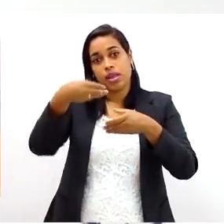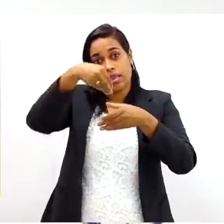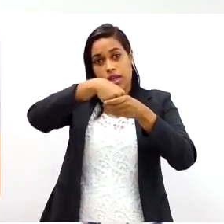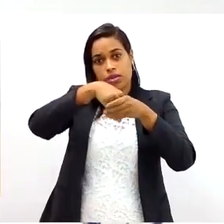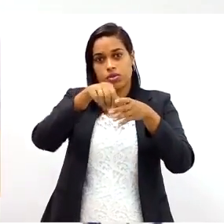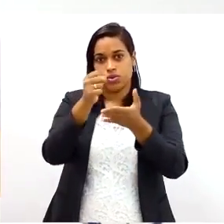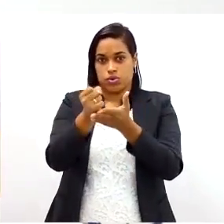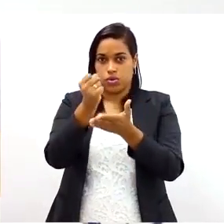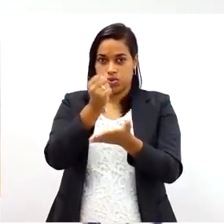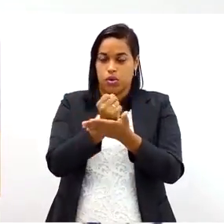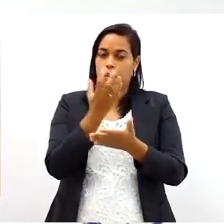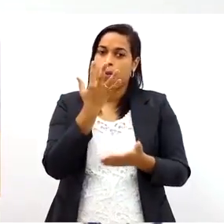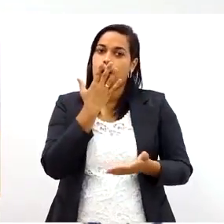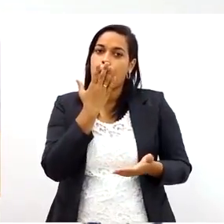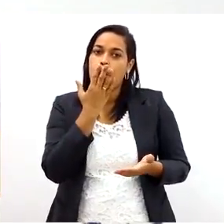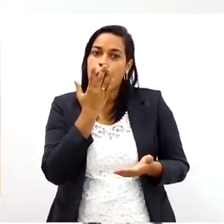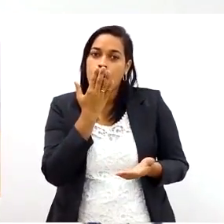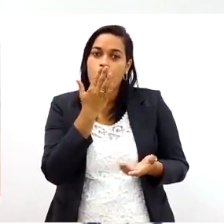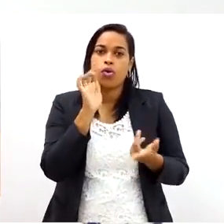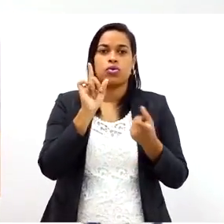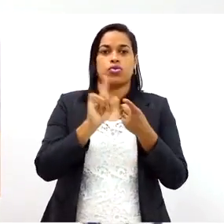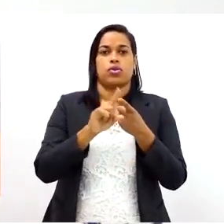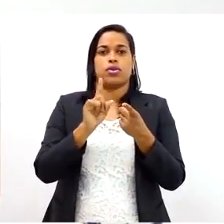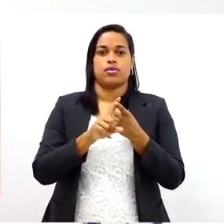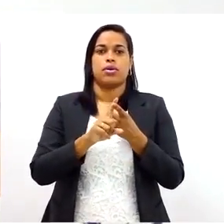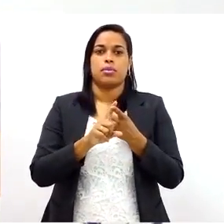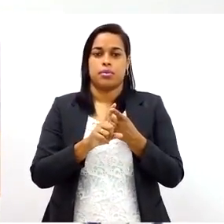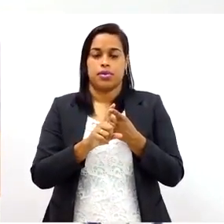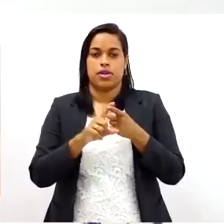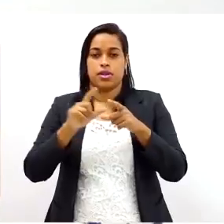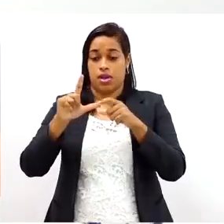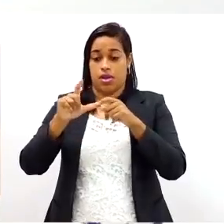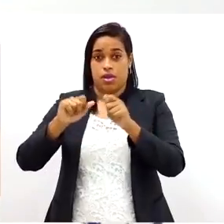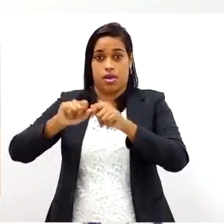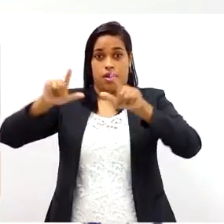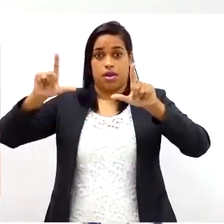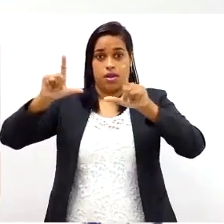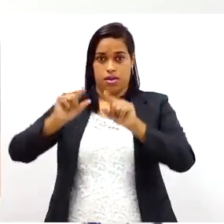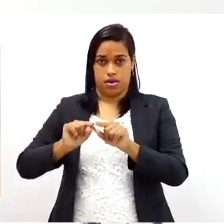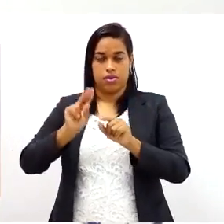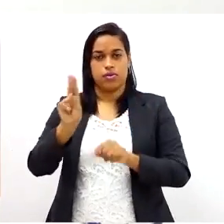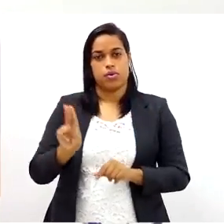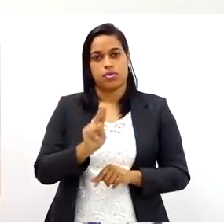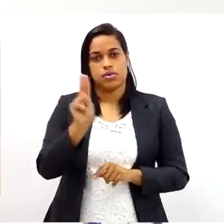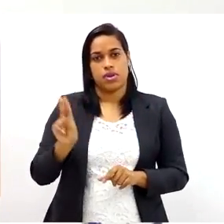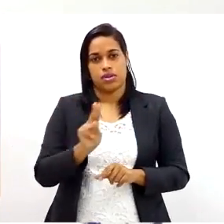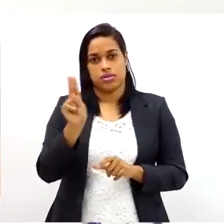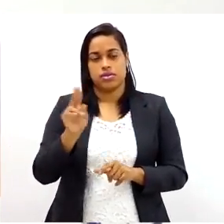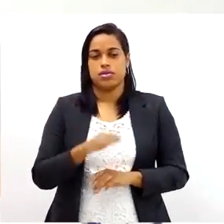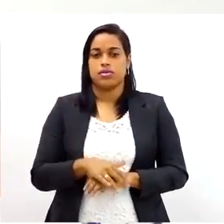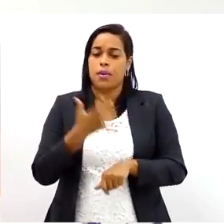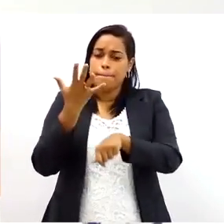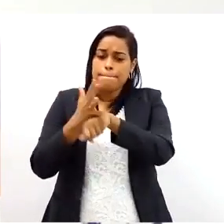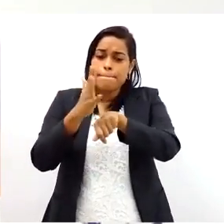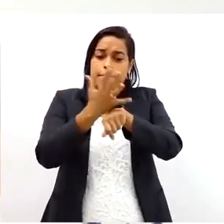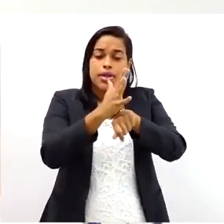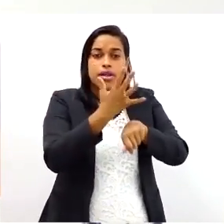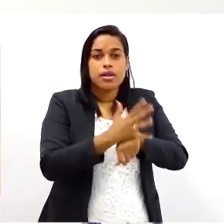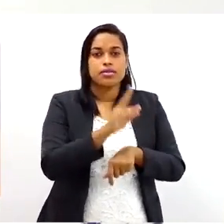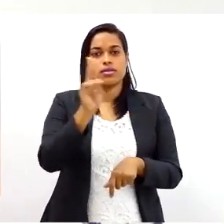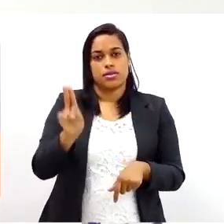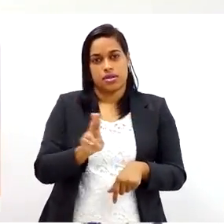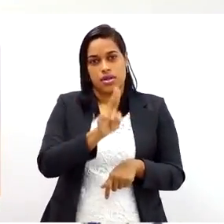as questões de cores, disposição de elementos e tamanhos de fontes que foram utilizados. Então vamos praticar utilizando